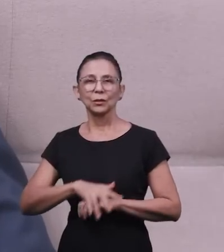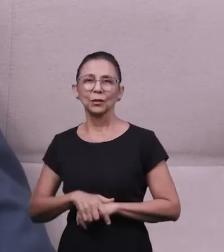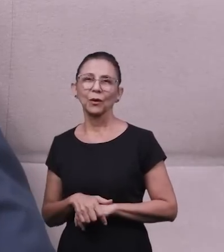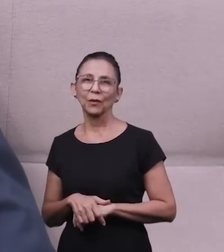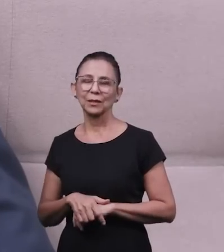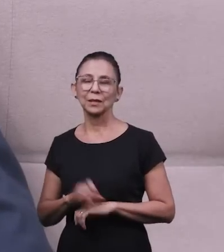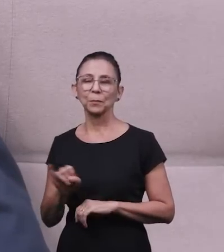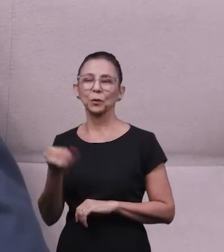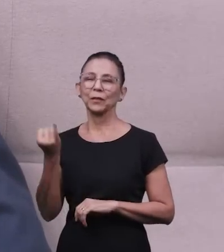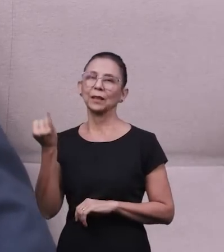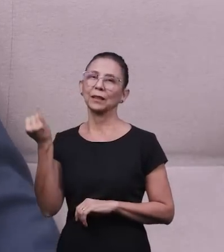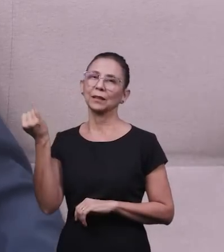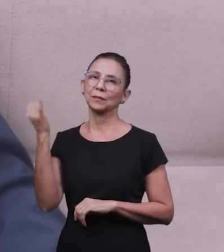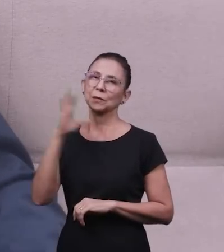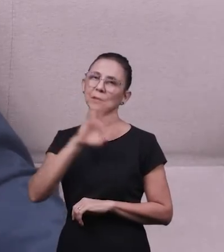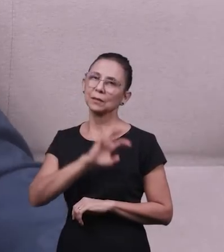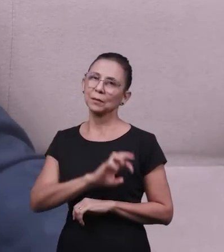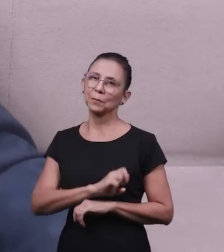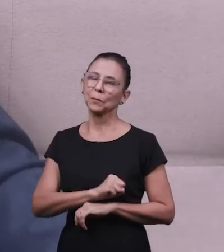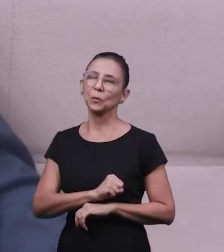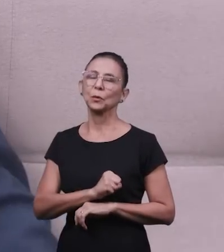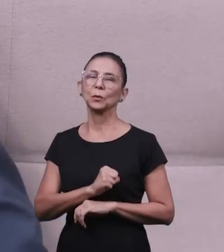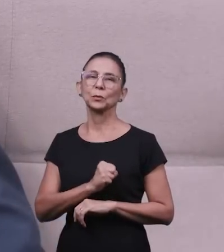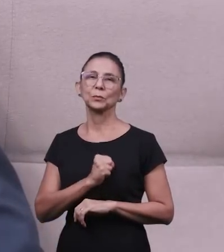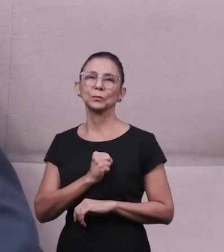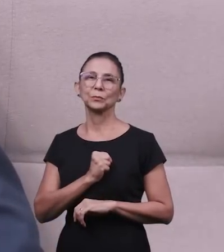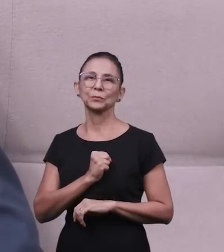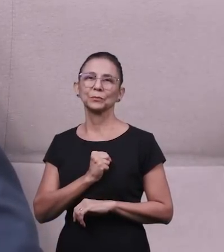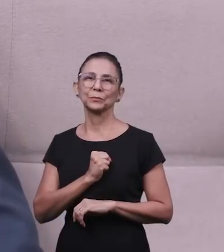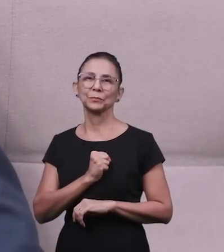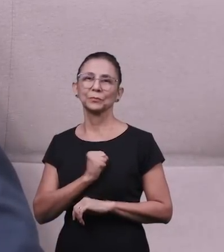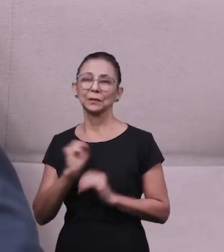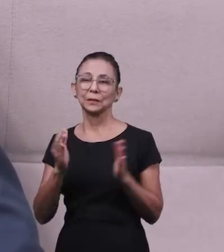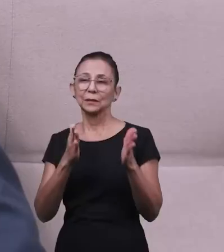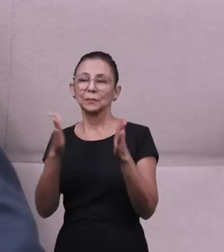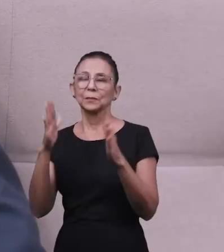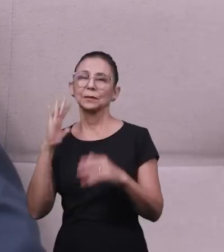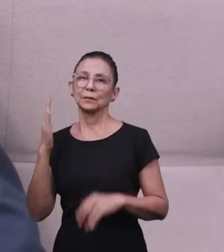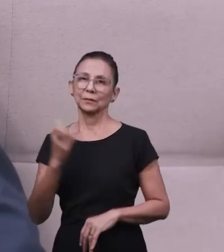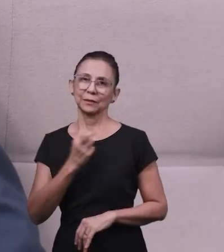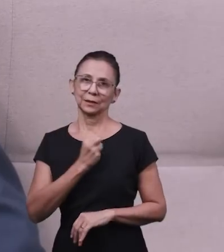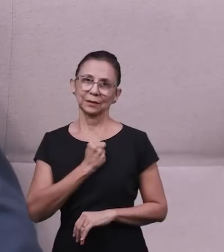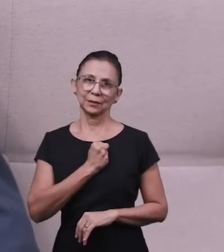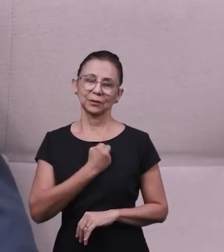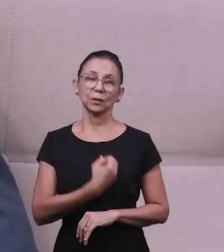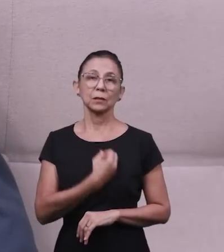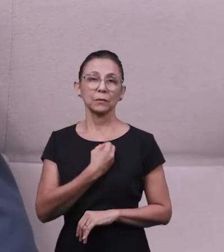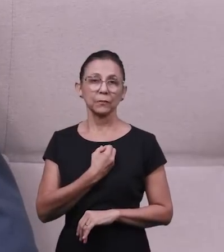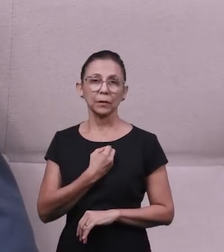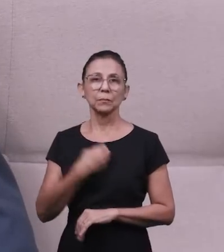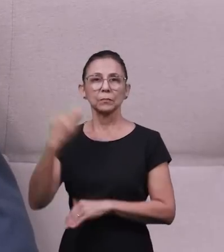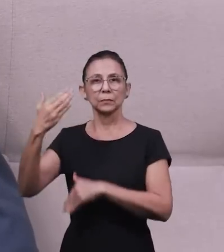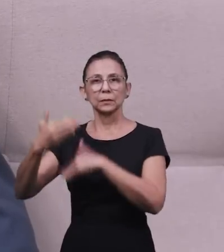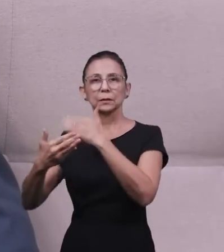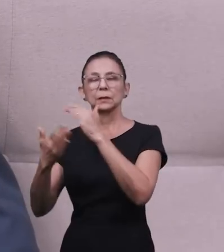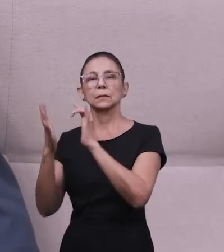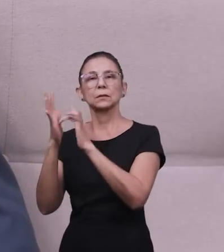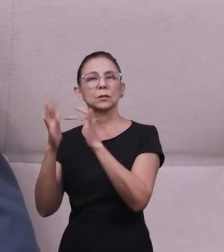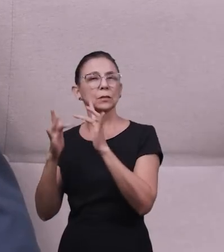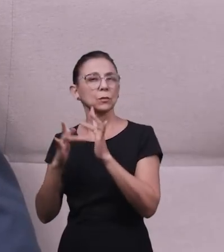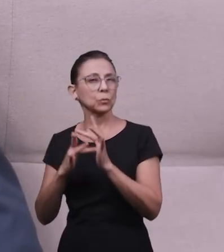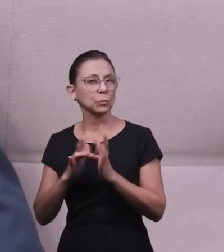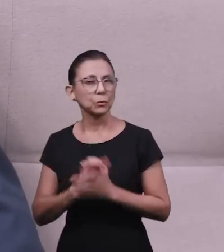dessa gentileza, desse caminho de salvação. Vivemos na presença de